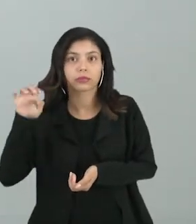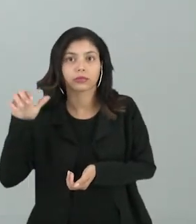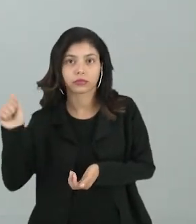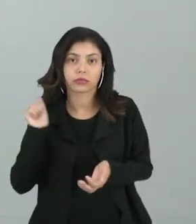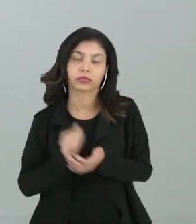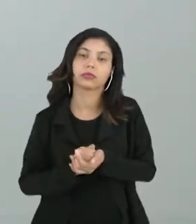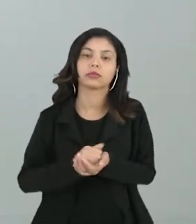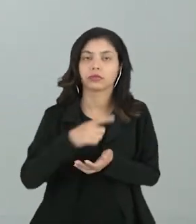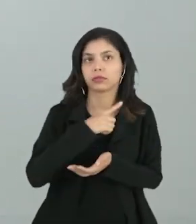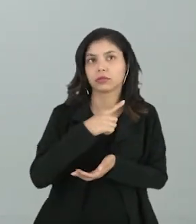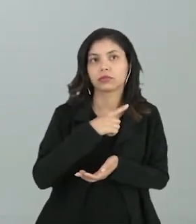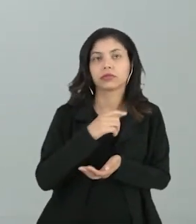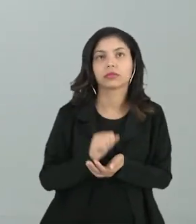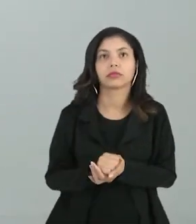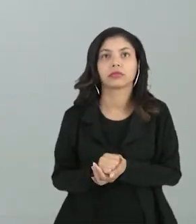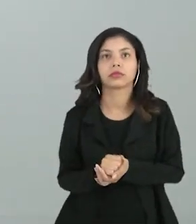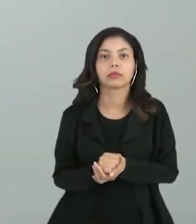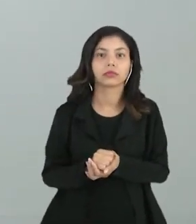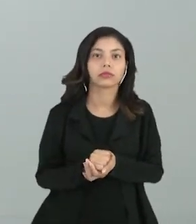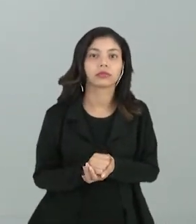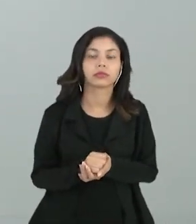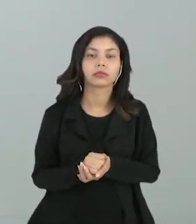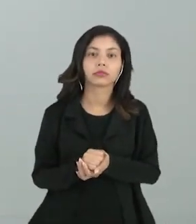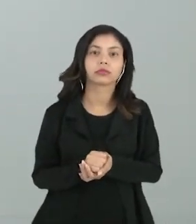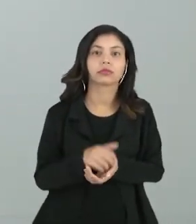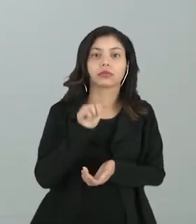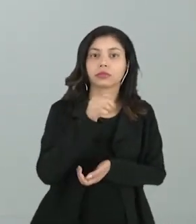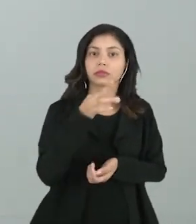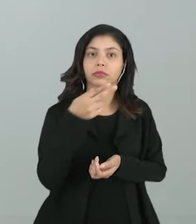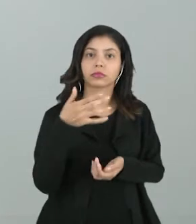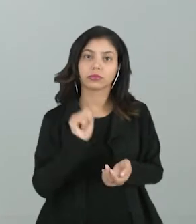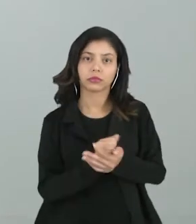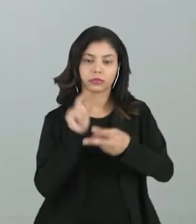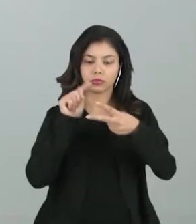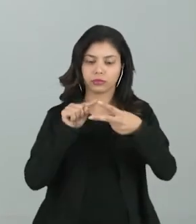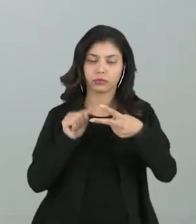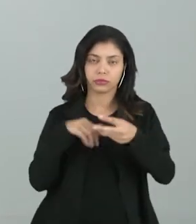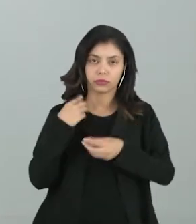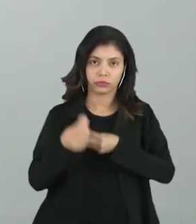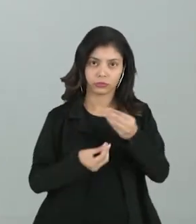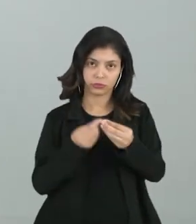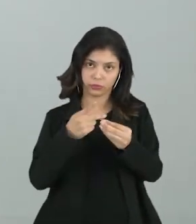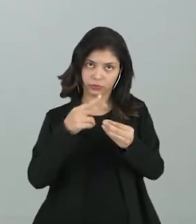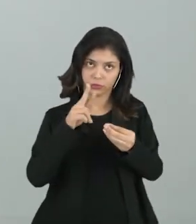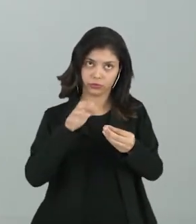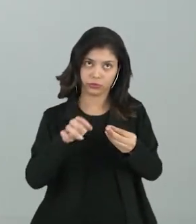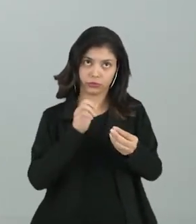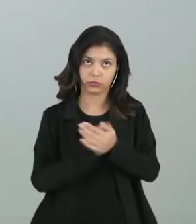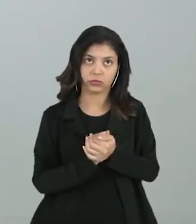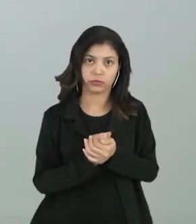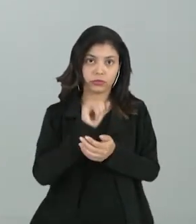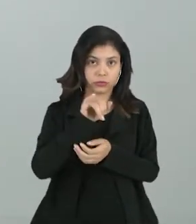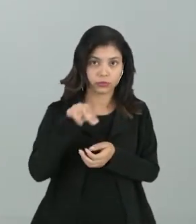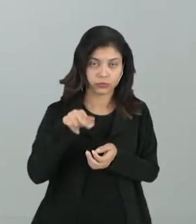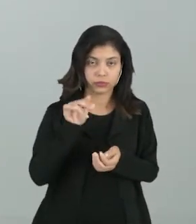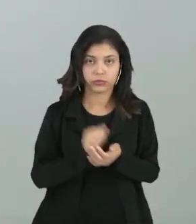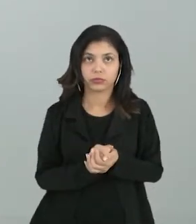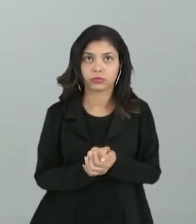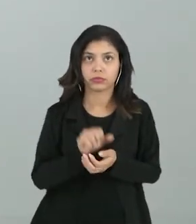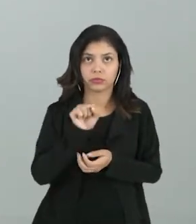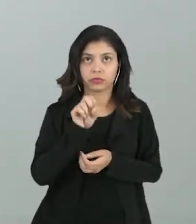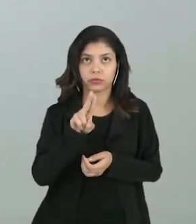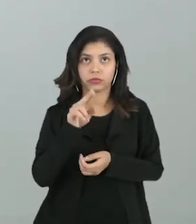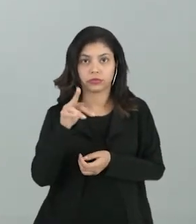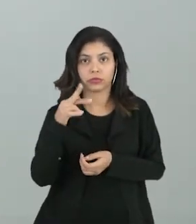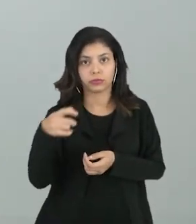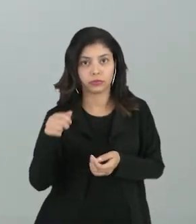infelizmente, eu tenho aí uma palavra derivada de afixo, porque eu tenho os dois, tanto o prefixo, que é o in, e o